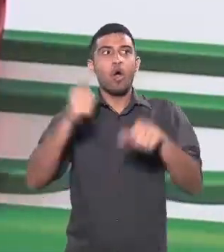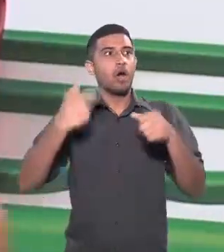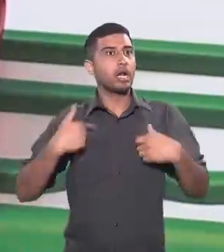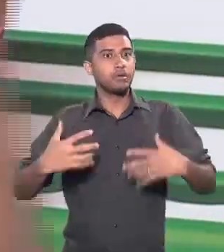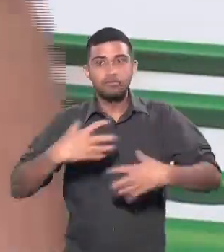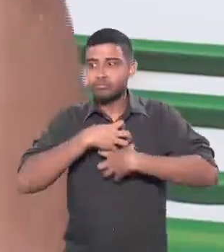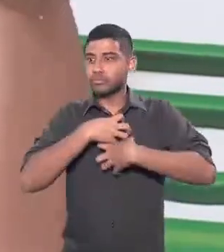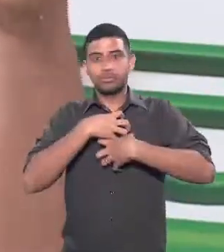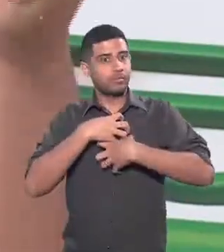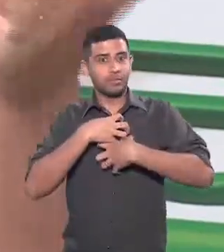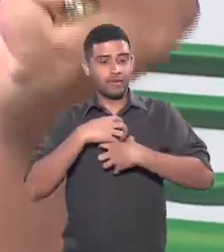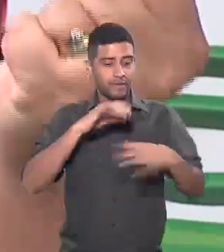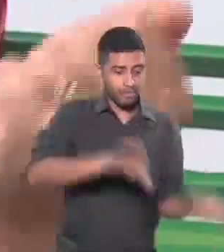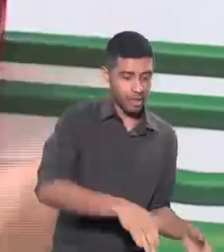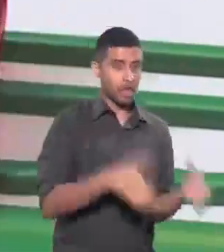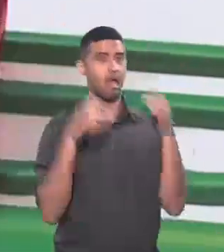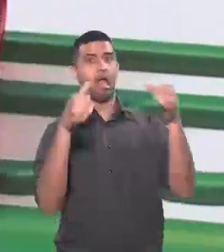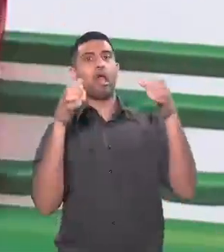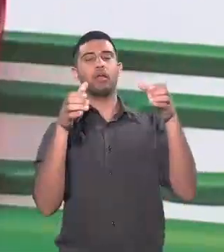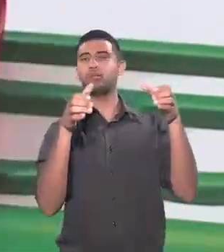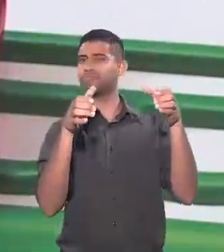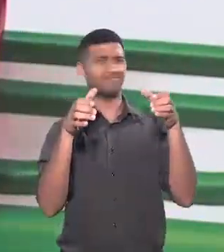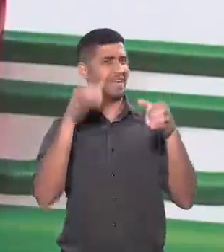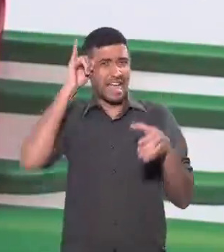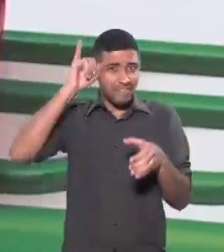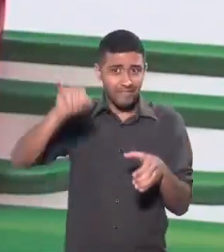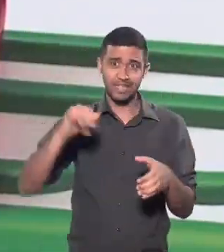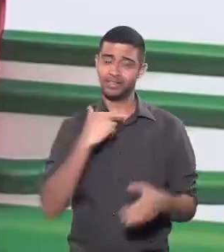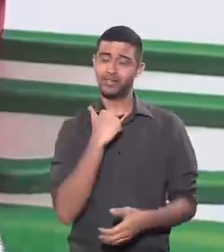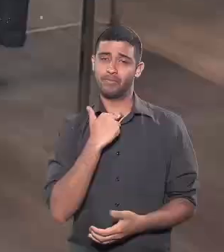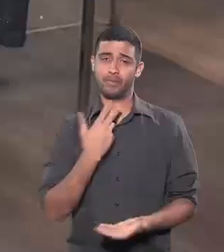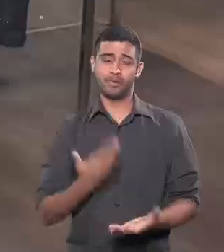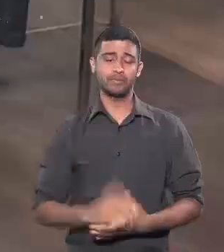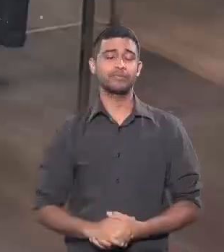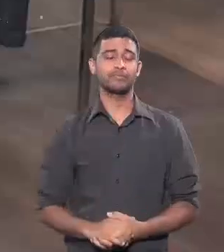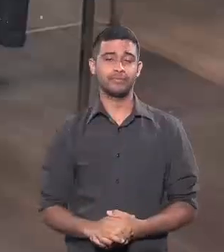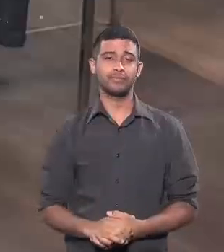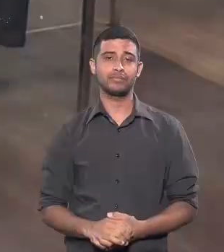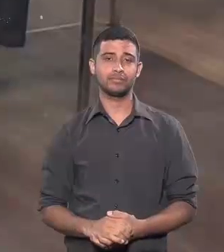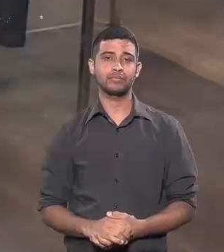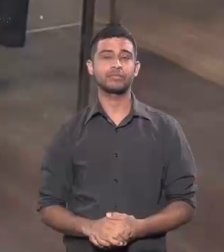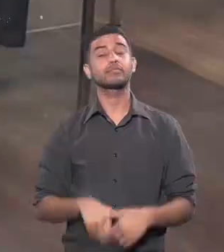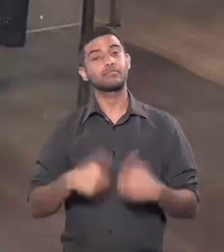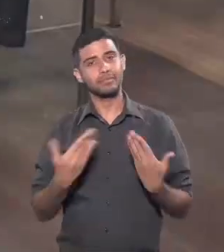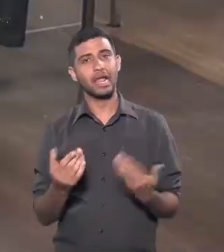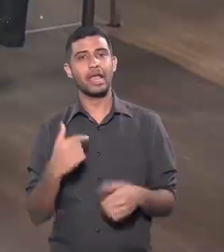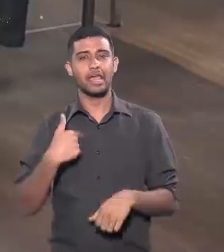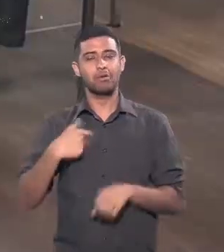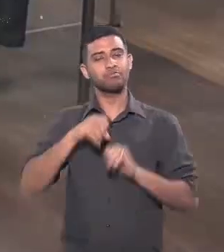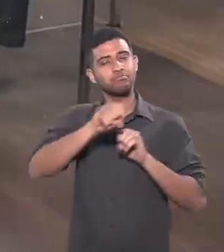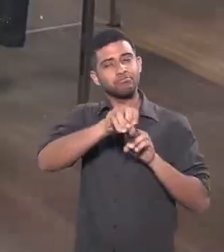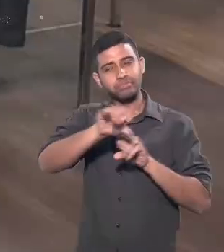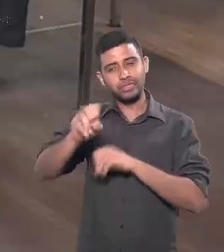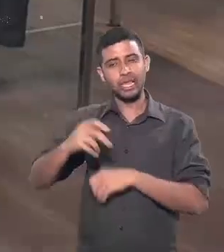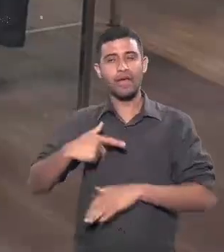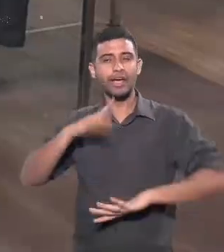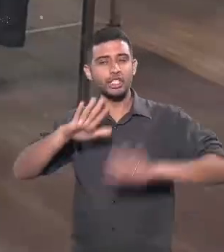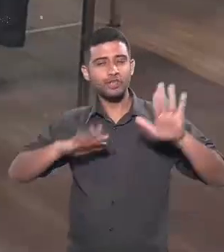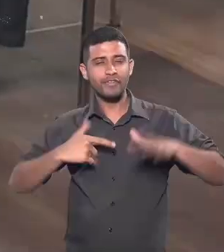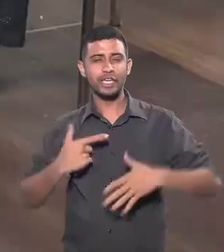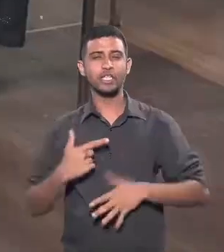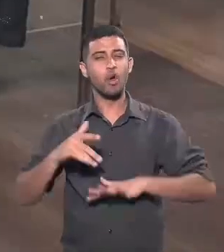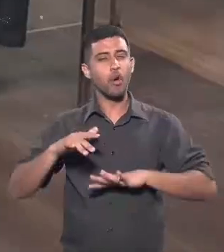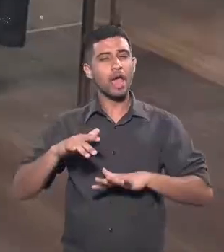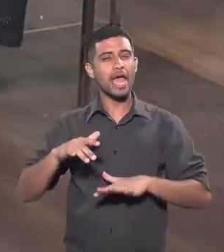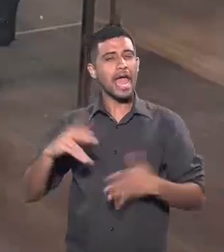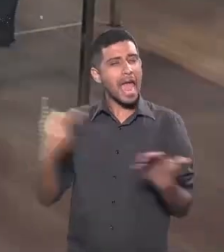justamente você levantar e sacudir, né? E não é isso que deve ser feito. É comum. E quando a gente vai ministrar aula, eu faço até os movimentos